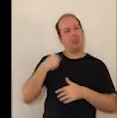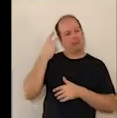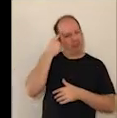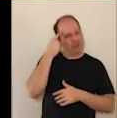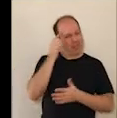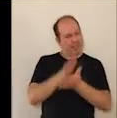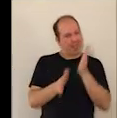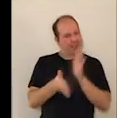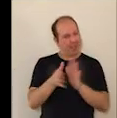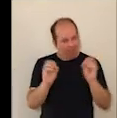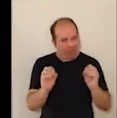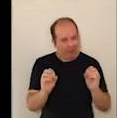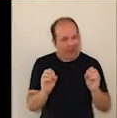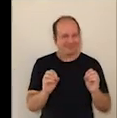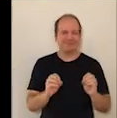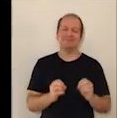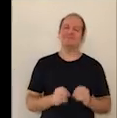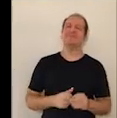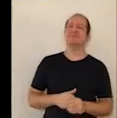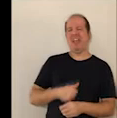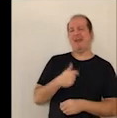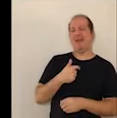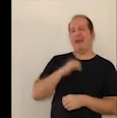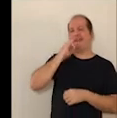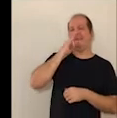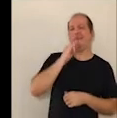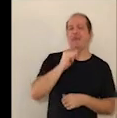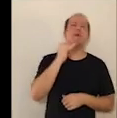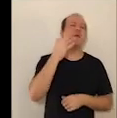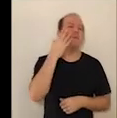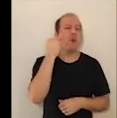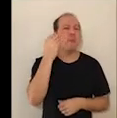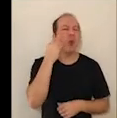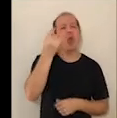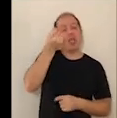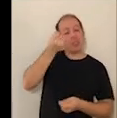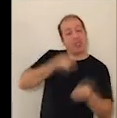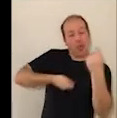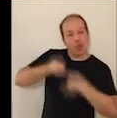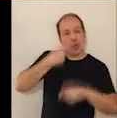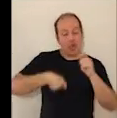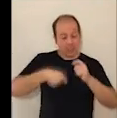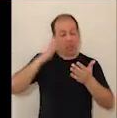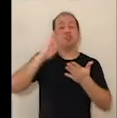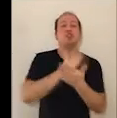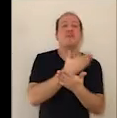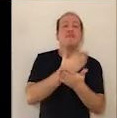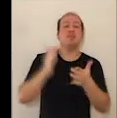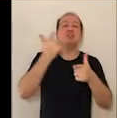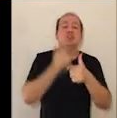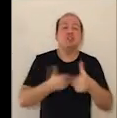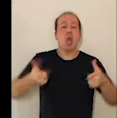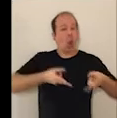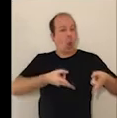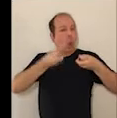Acha que não trouxe nada, seu amo? Diga ao Volpone que o associei aos meus negócios e que vou dividir